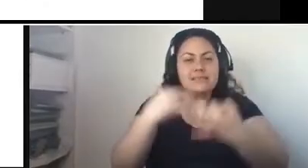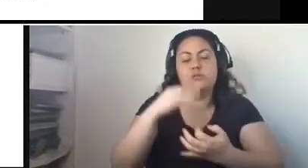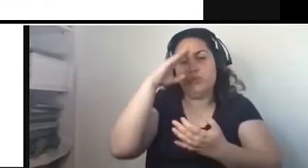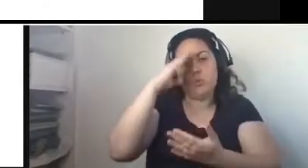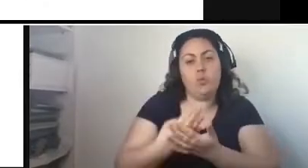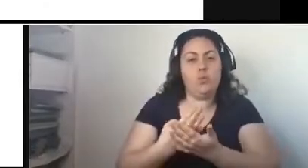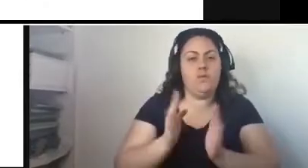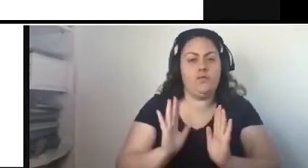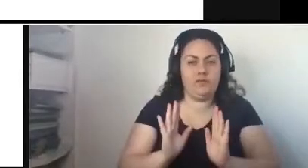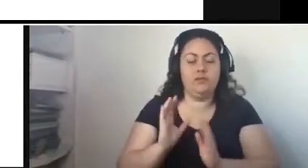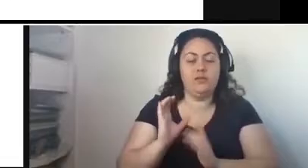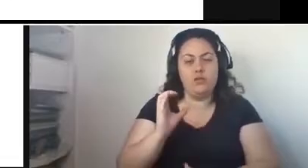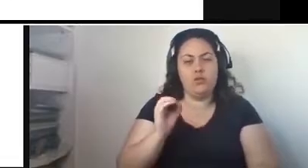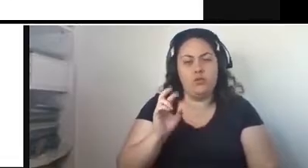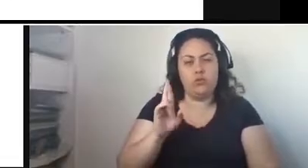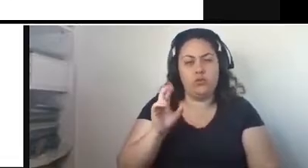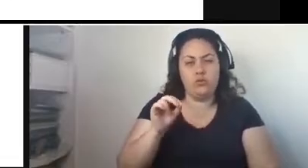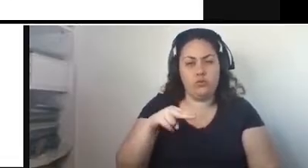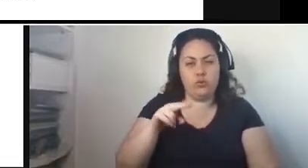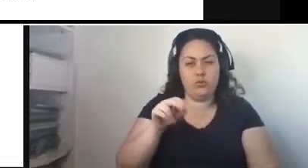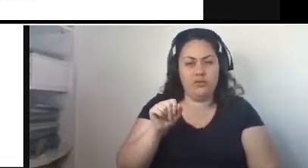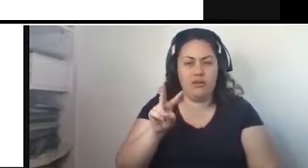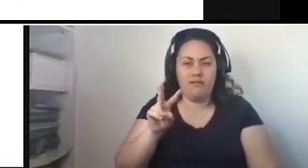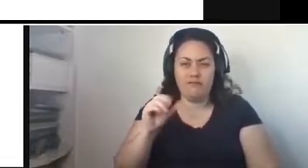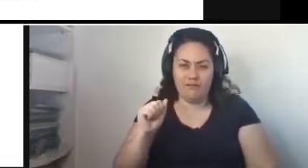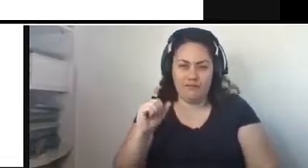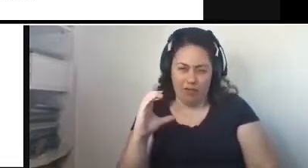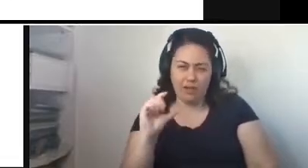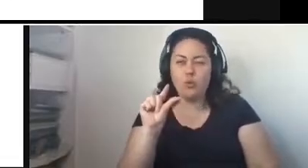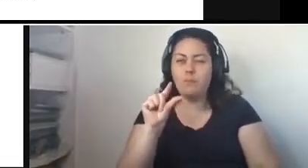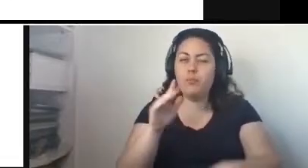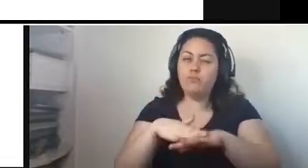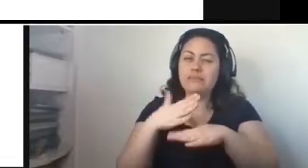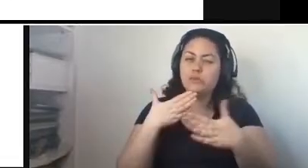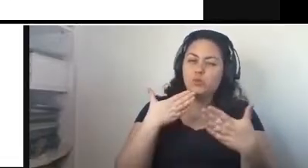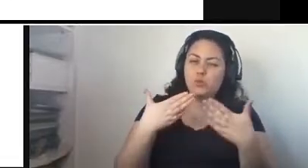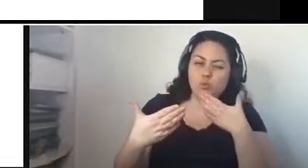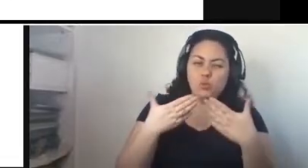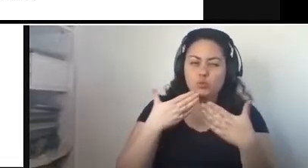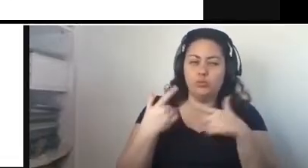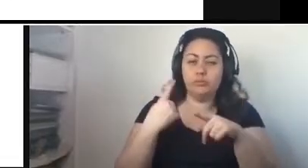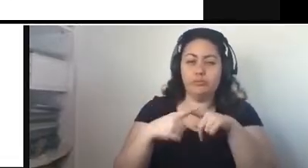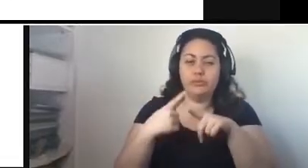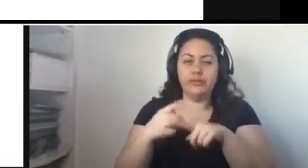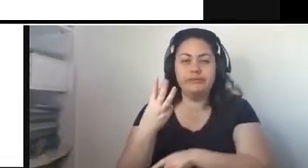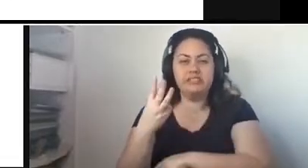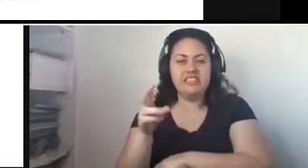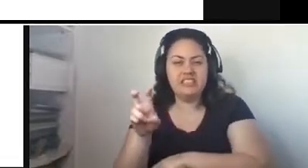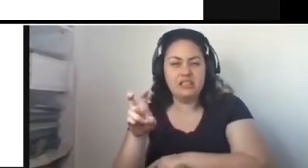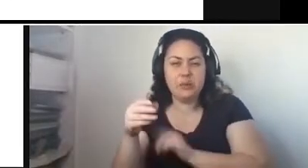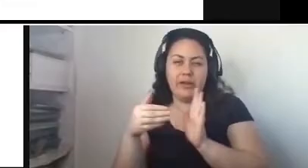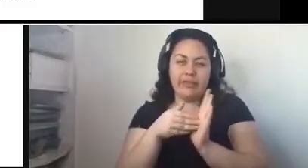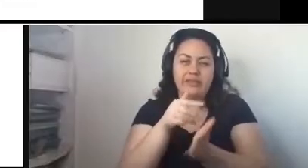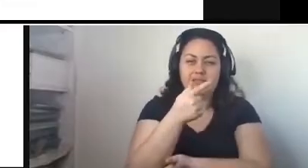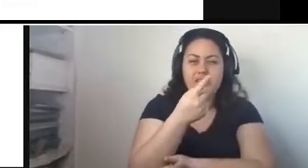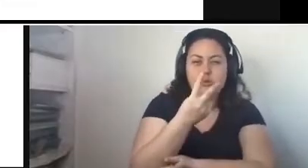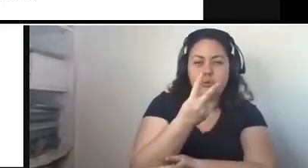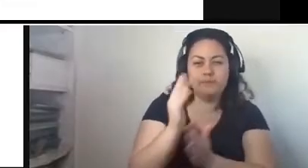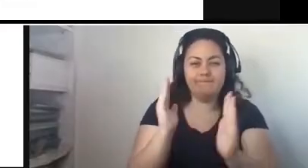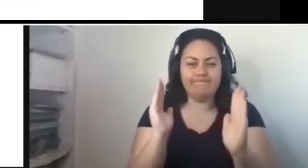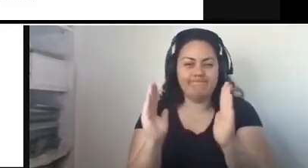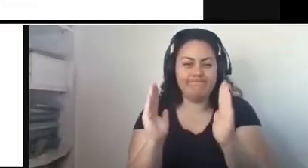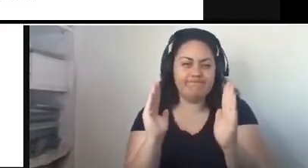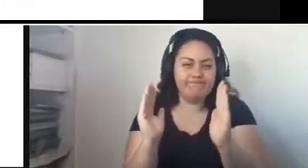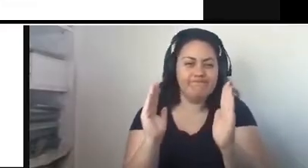Coronavac, a gente tem um pouco mais de incerteza, né? Esse intervalo de confiança variou de 35% a 62%, mas ainda assim o mais provável é que seja perto